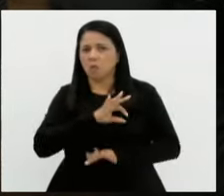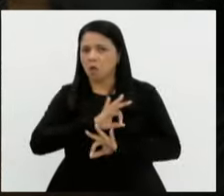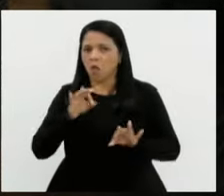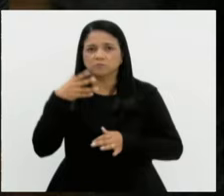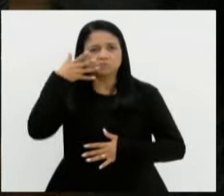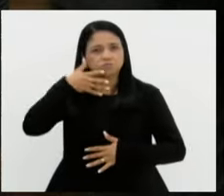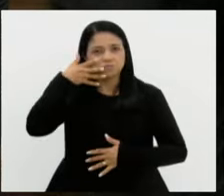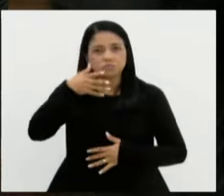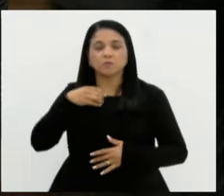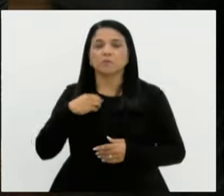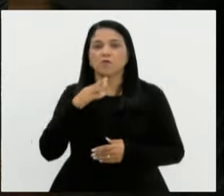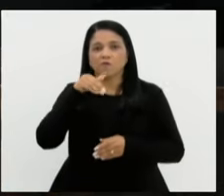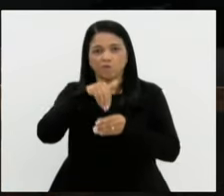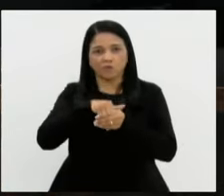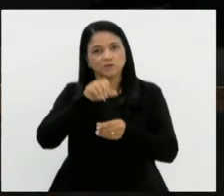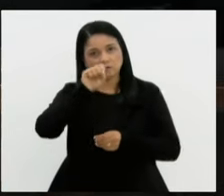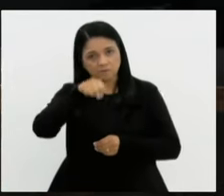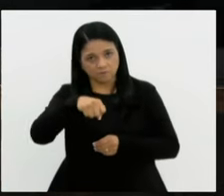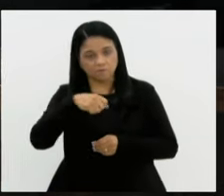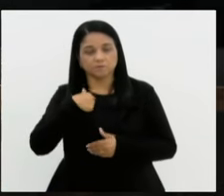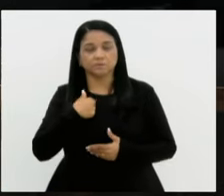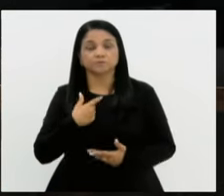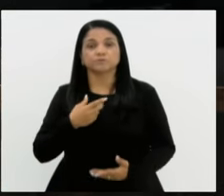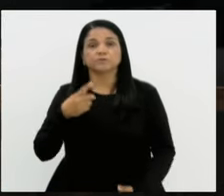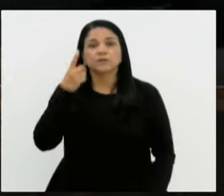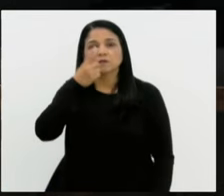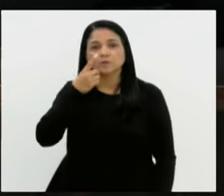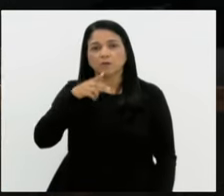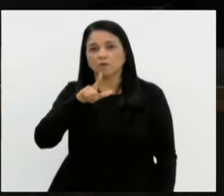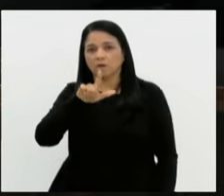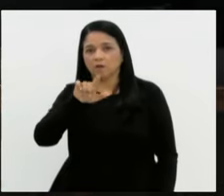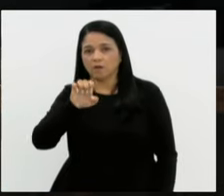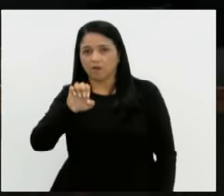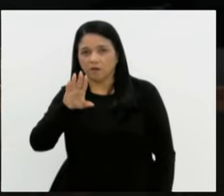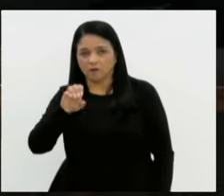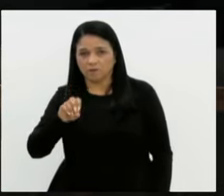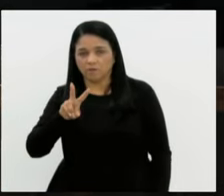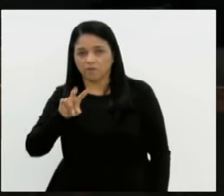sim. Obrigado. Deputado Léo Vieira.